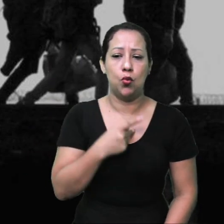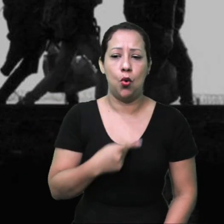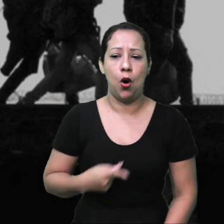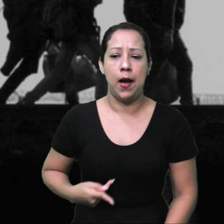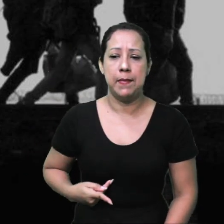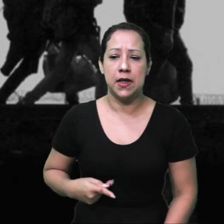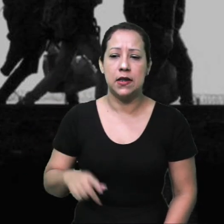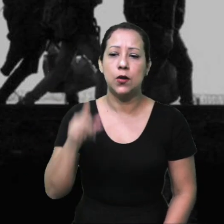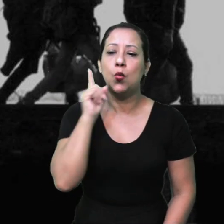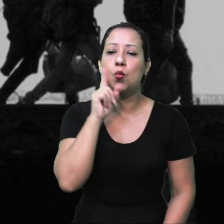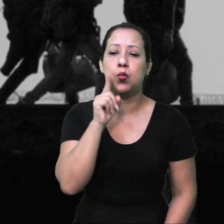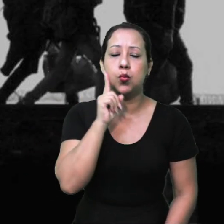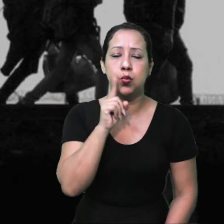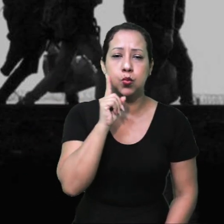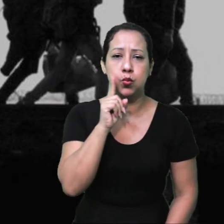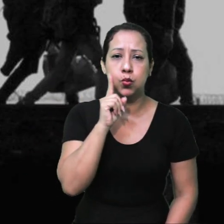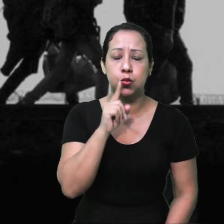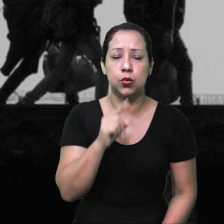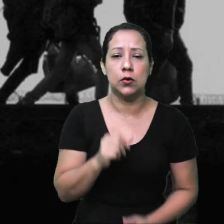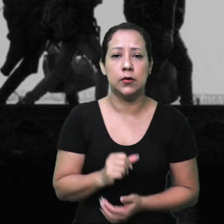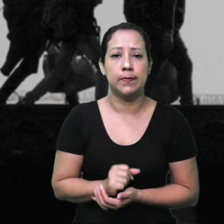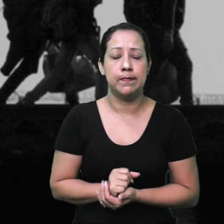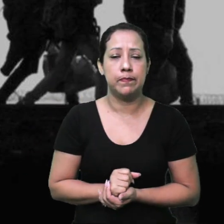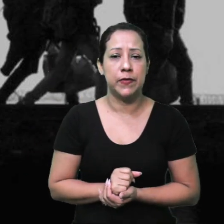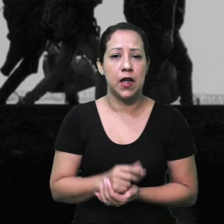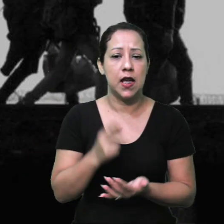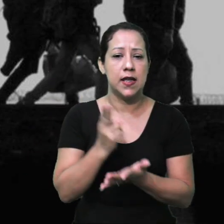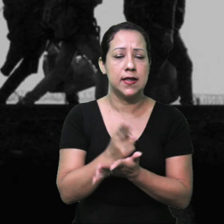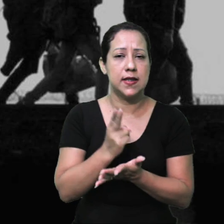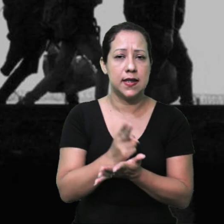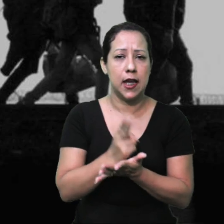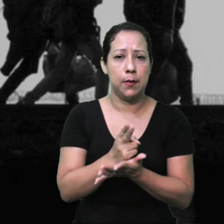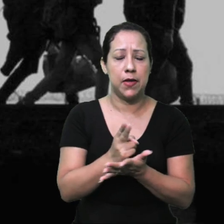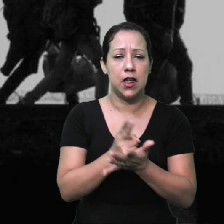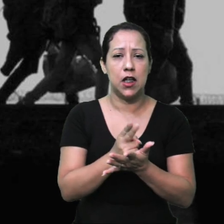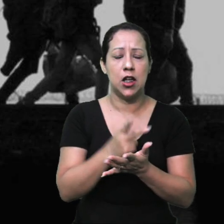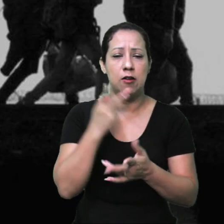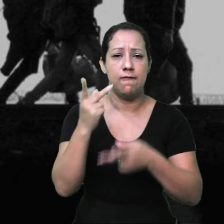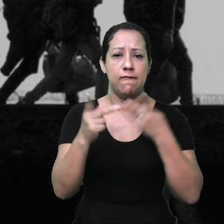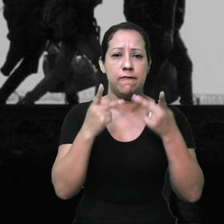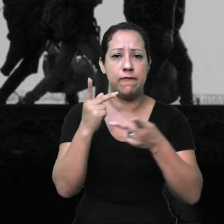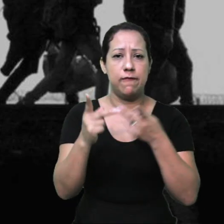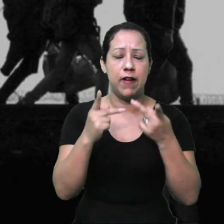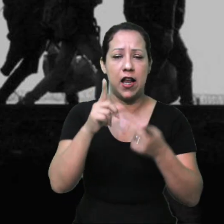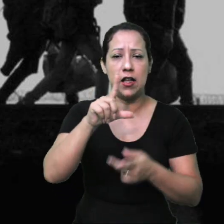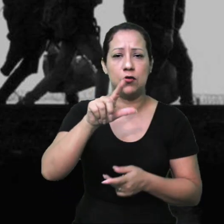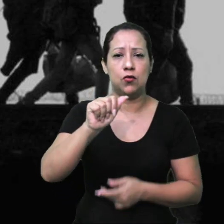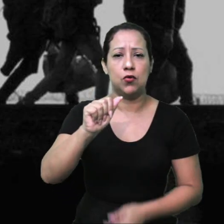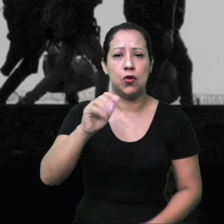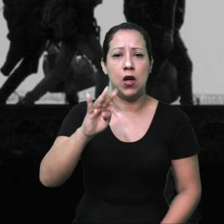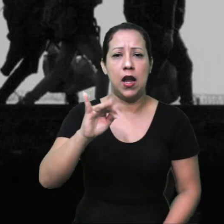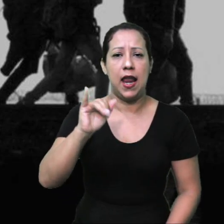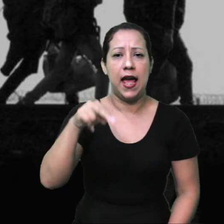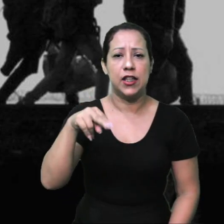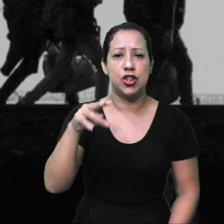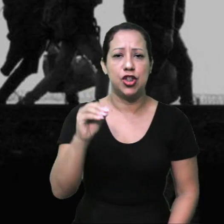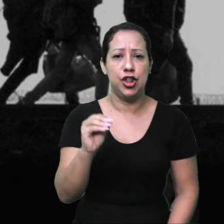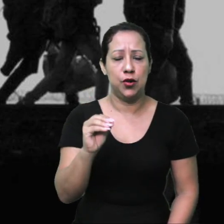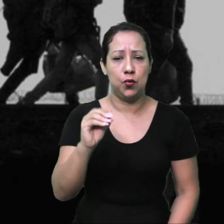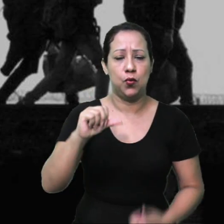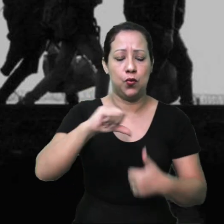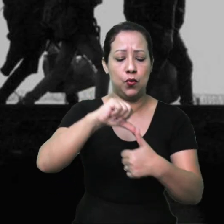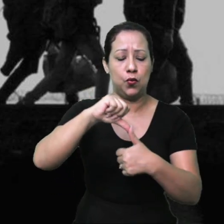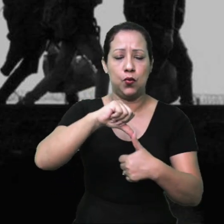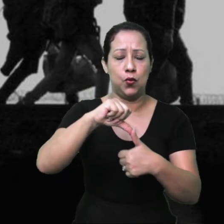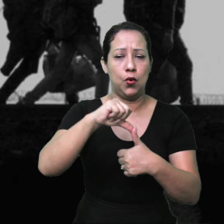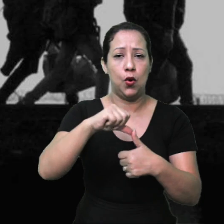presidência dos Estados Unidos, sempre ele fala dos latinos, porque esse voto